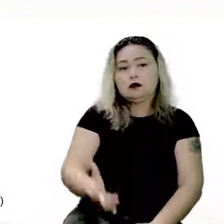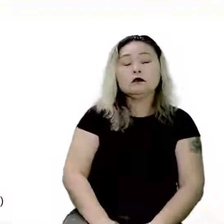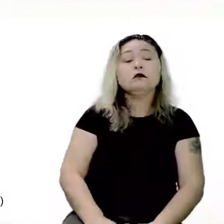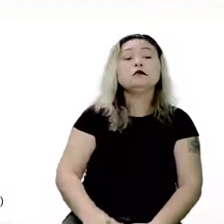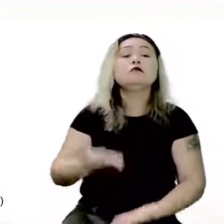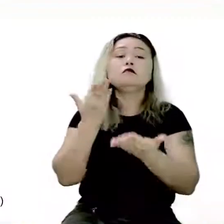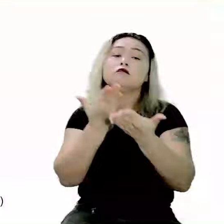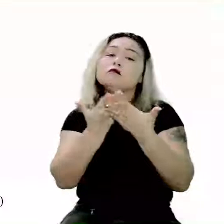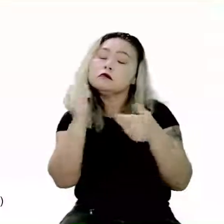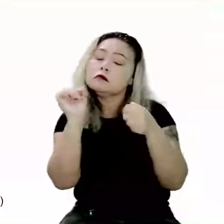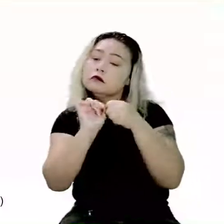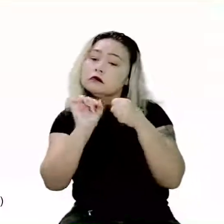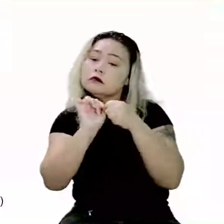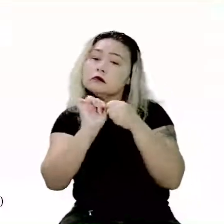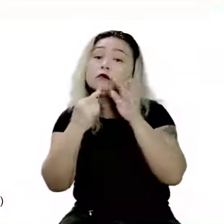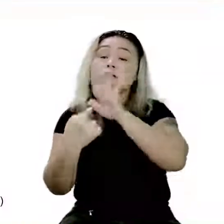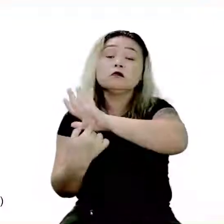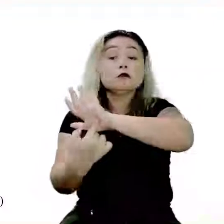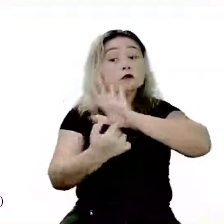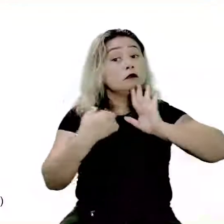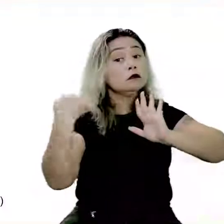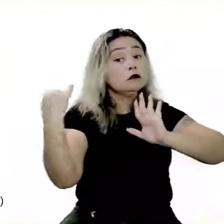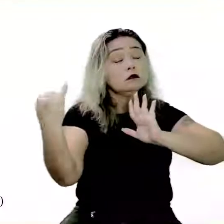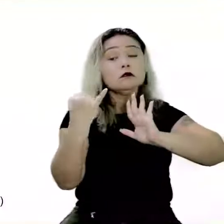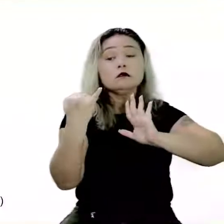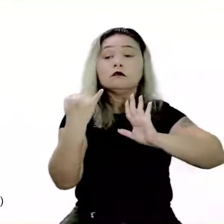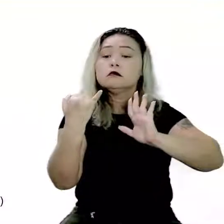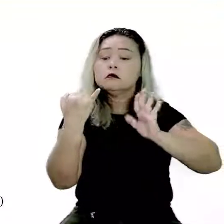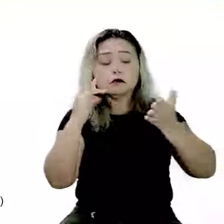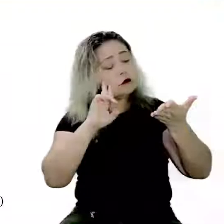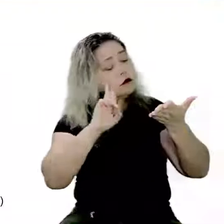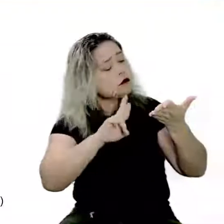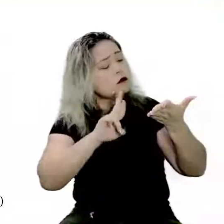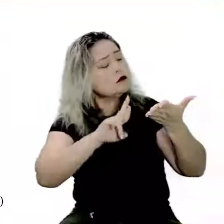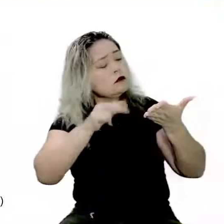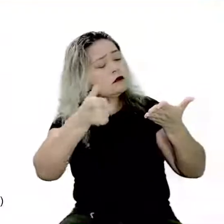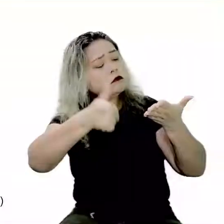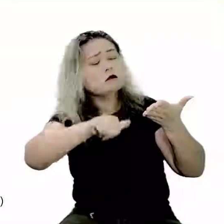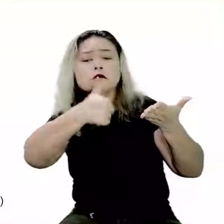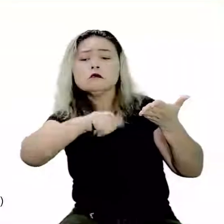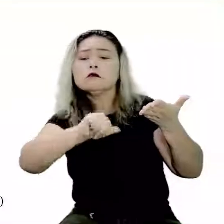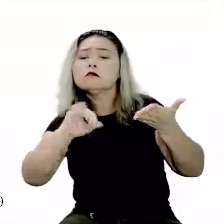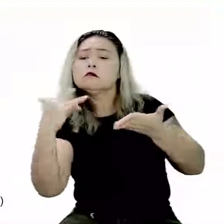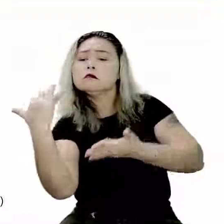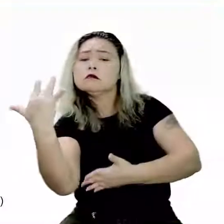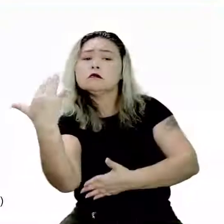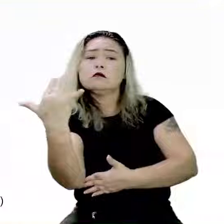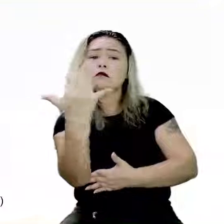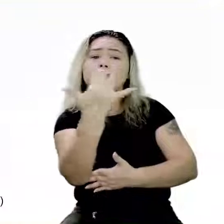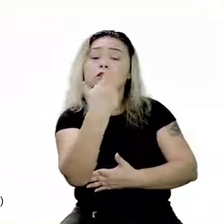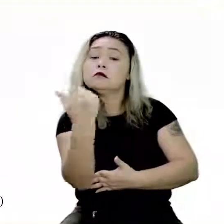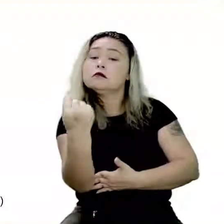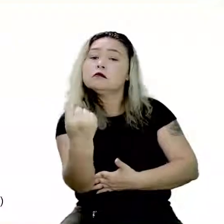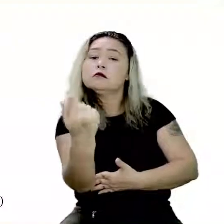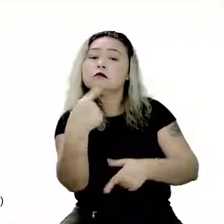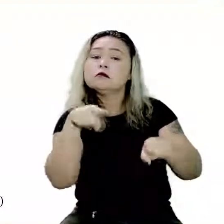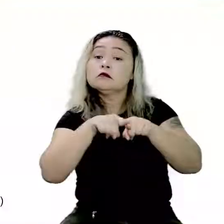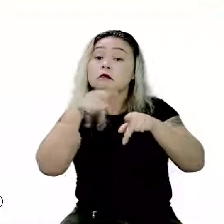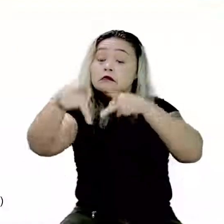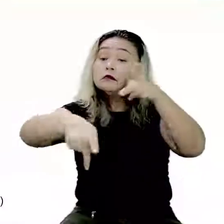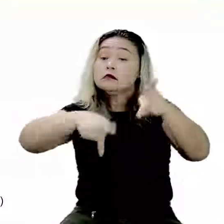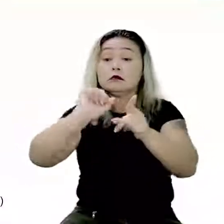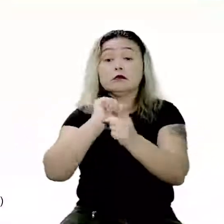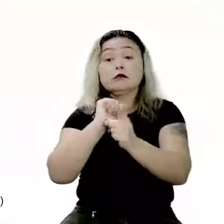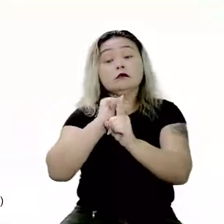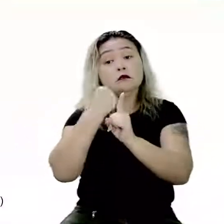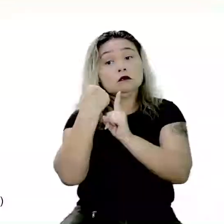Os estudos realizados apresentam importantes dados sobre a natureza, a economia e sobre as